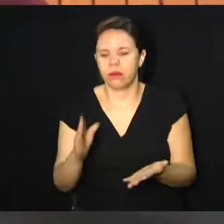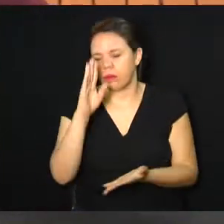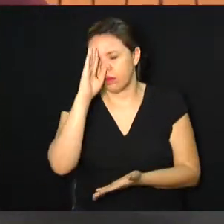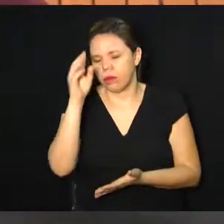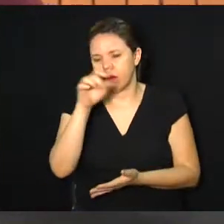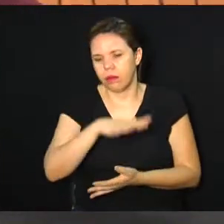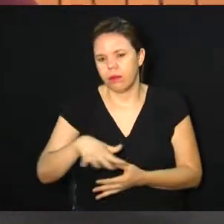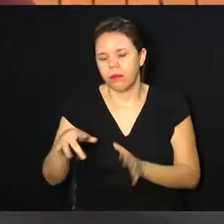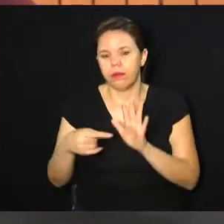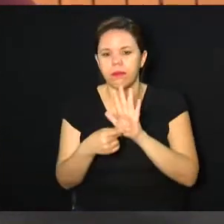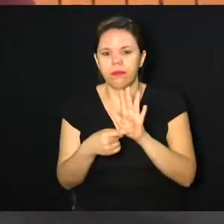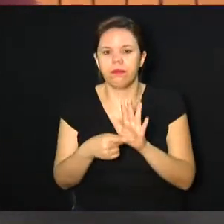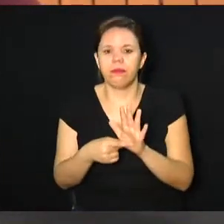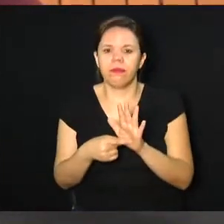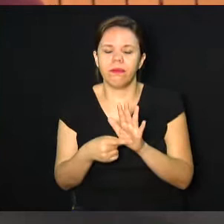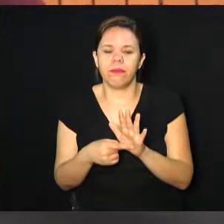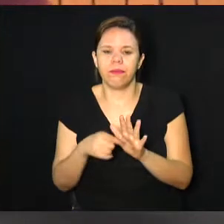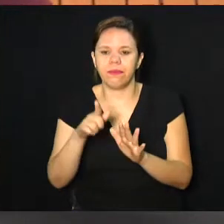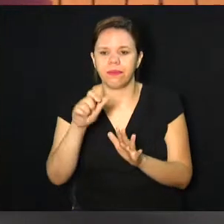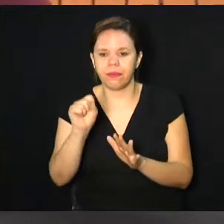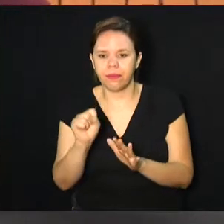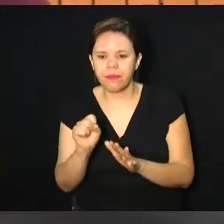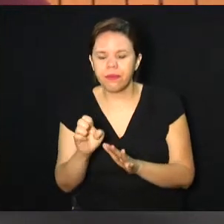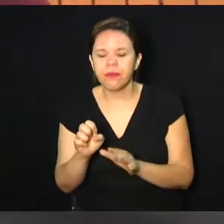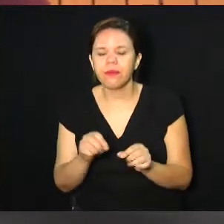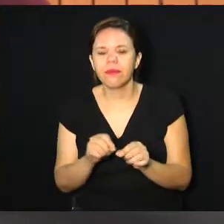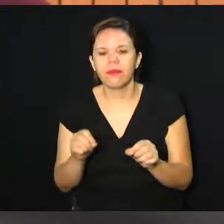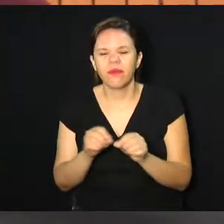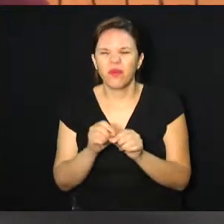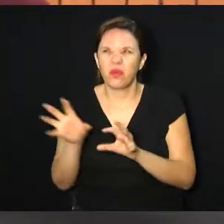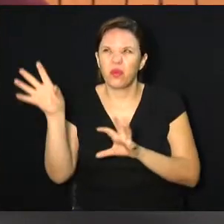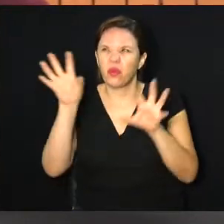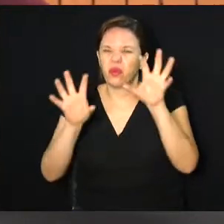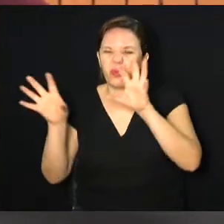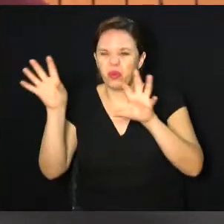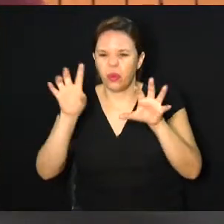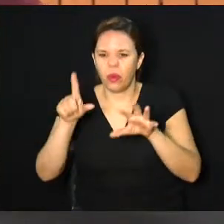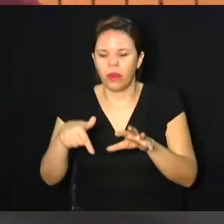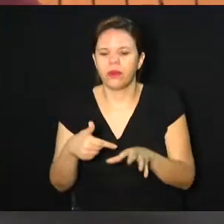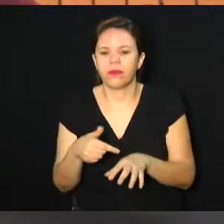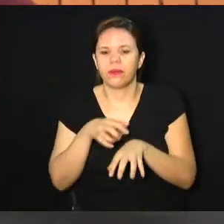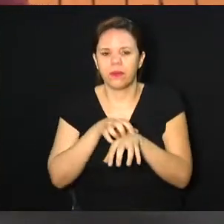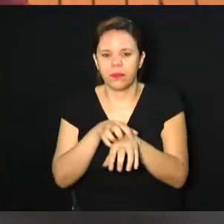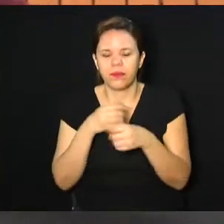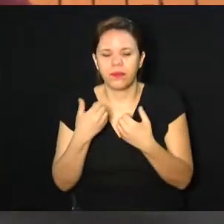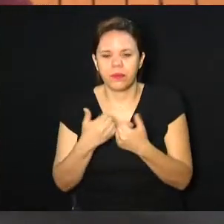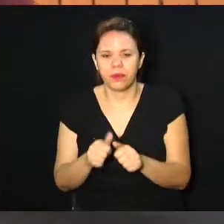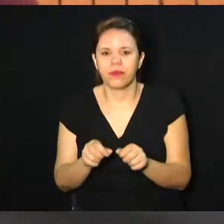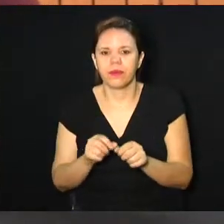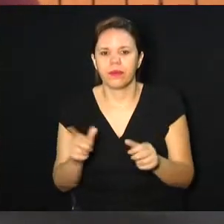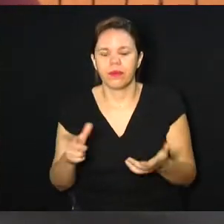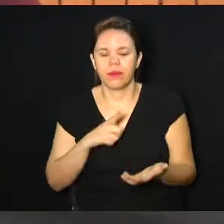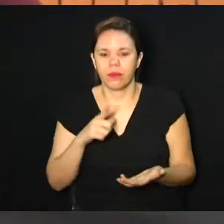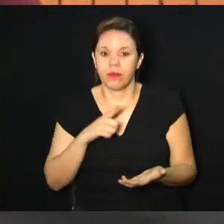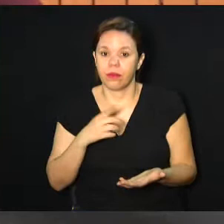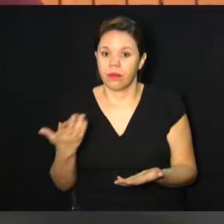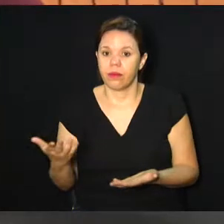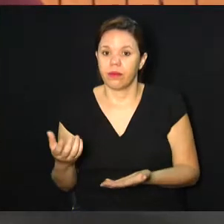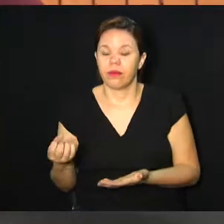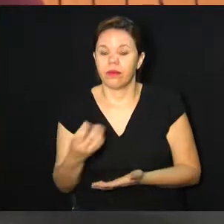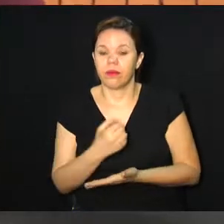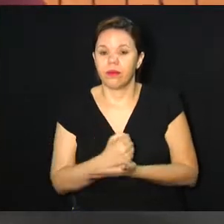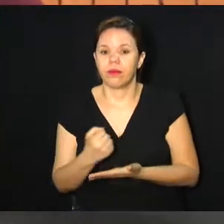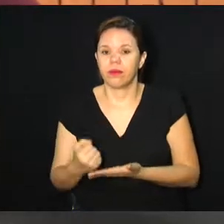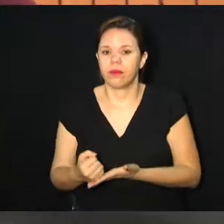de poluição, né, dos gases poluentes é o transporte. E tendo a licitação que ia ser votada